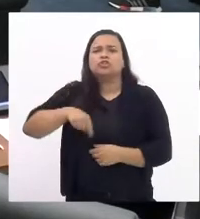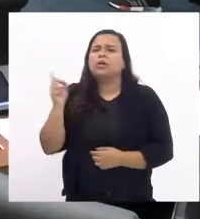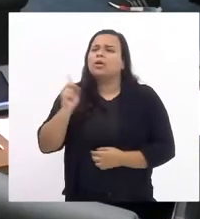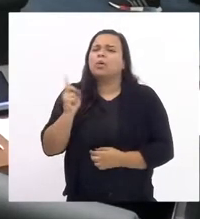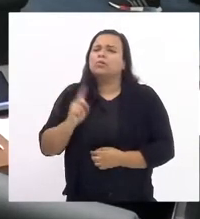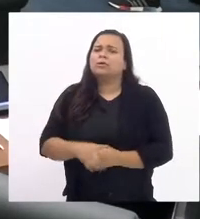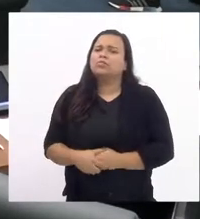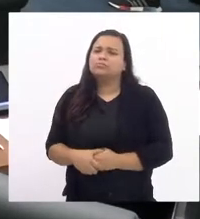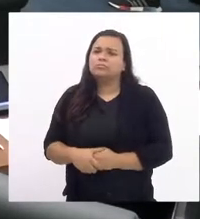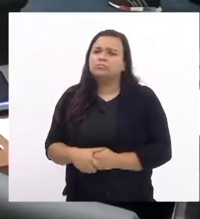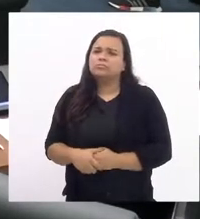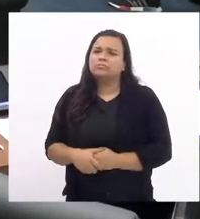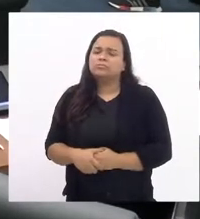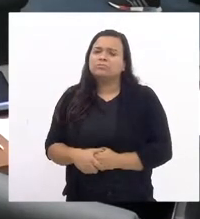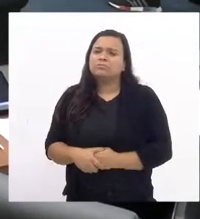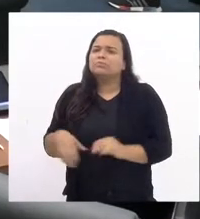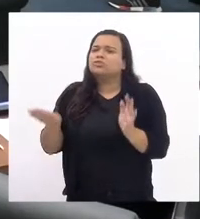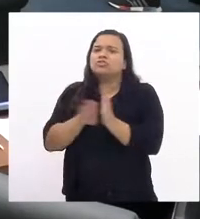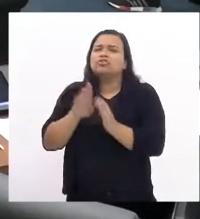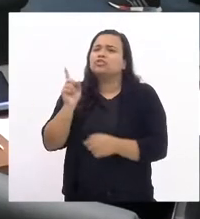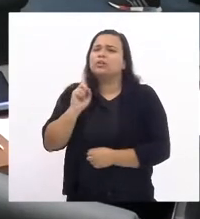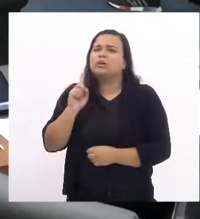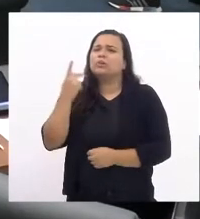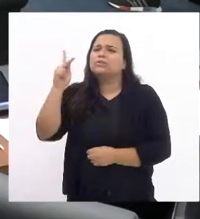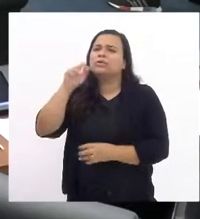votei. Ainda não chegou.